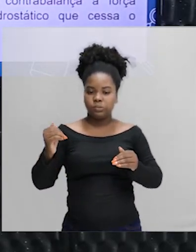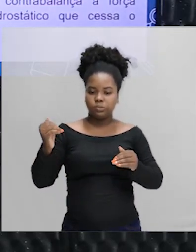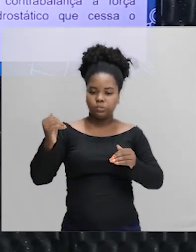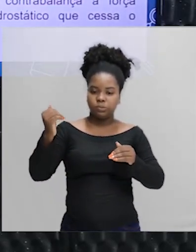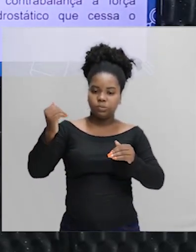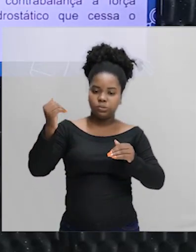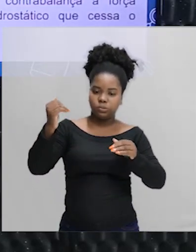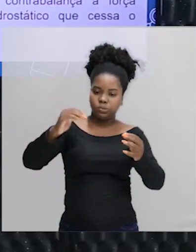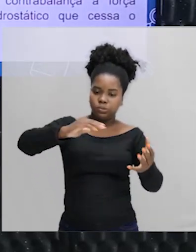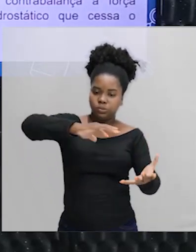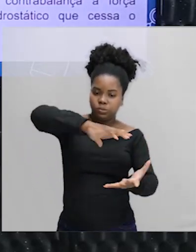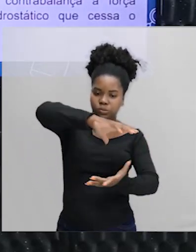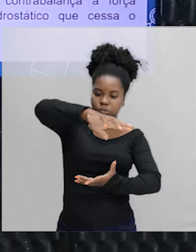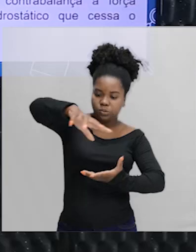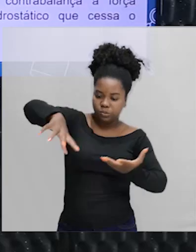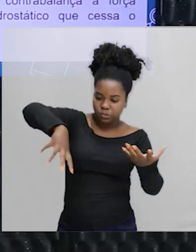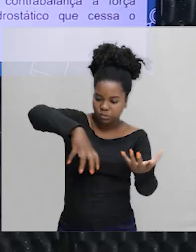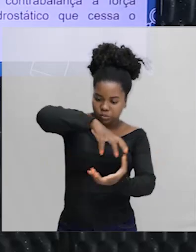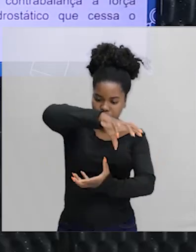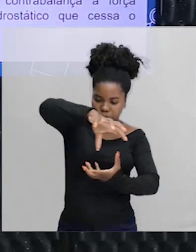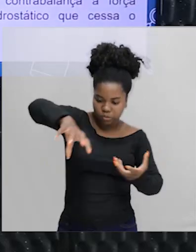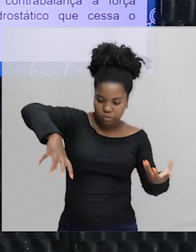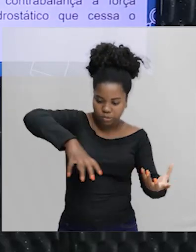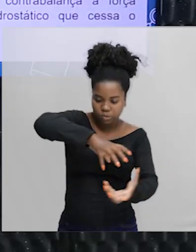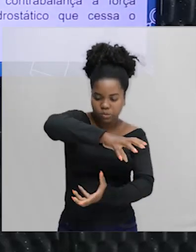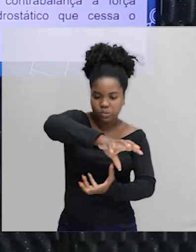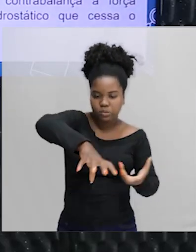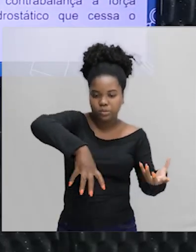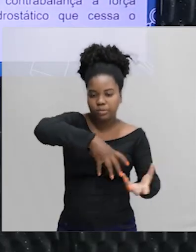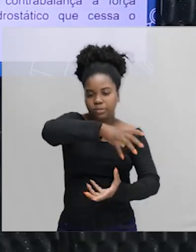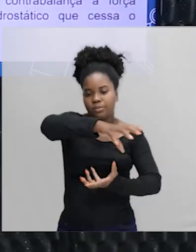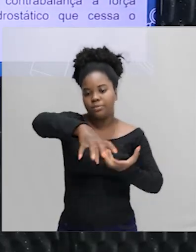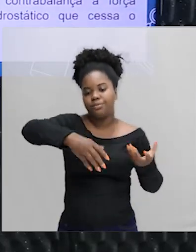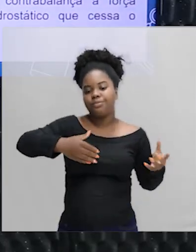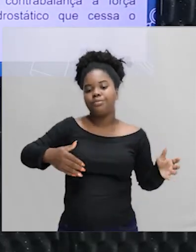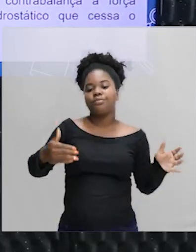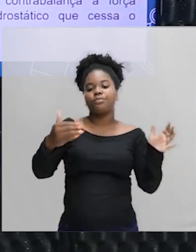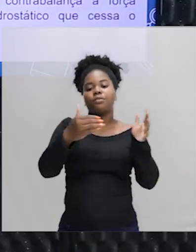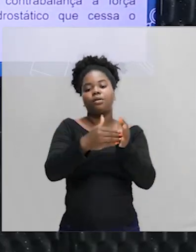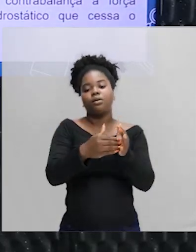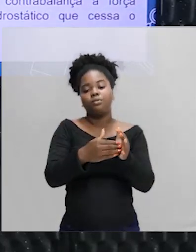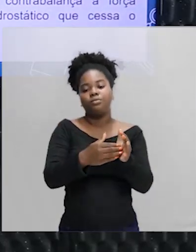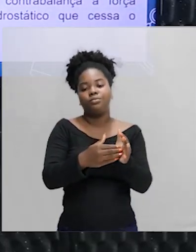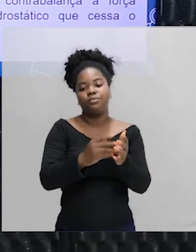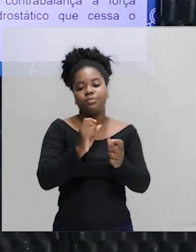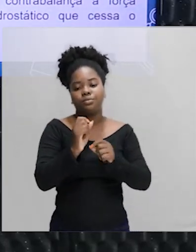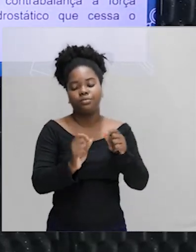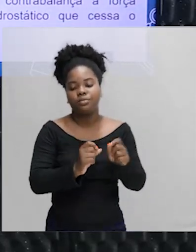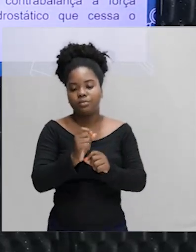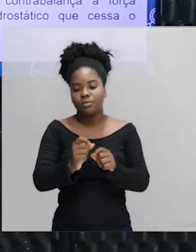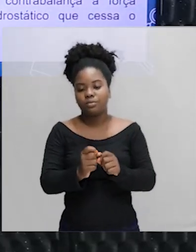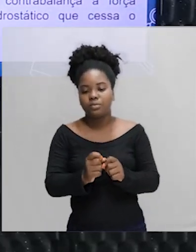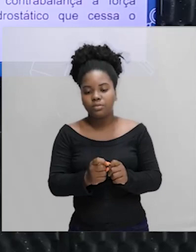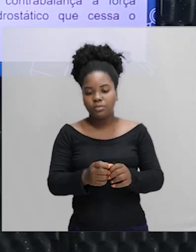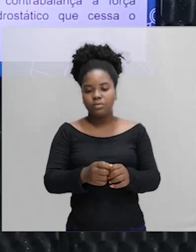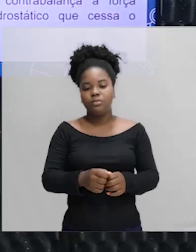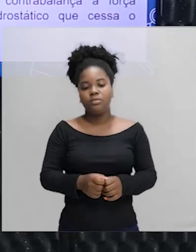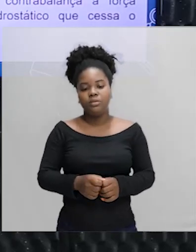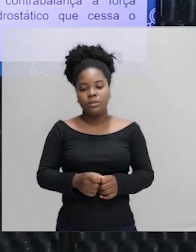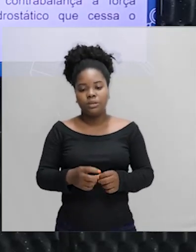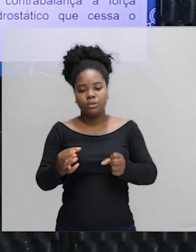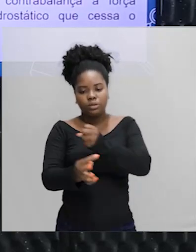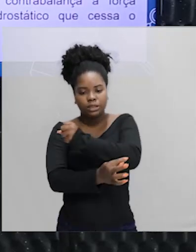muito periclitante, né? Muito grande, muito exorbitante, tá certo? Até o ponto em que toda essa pressão e toda